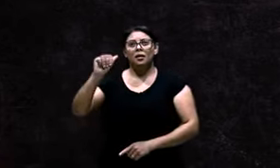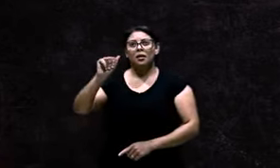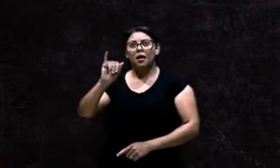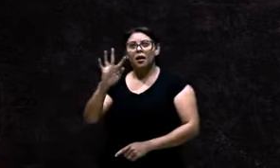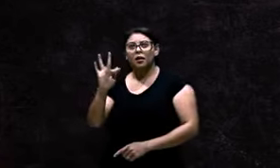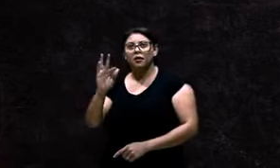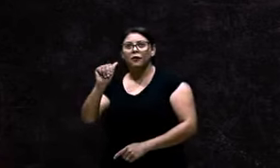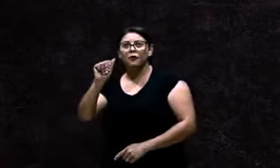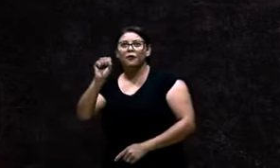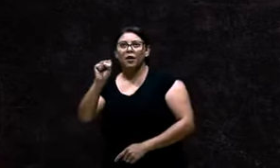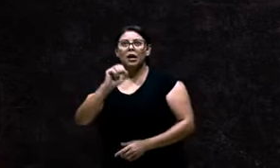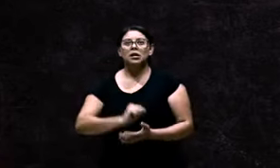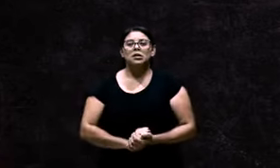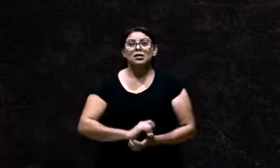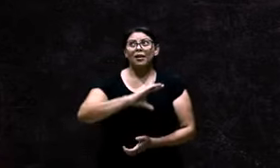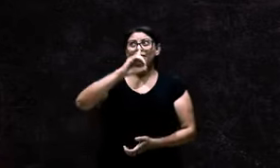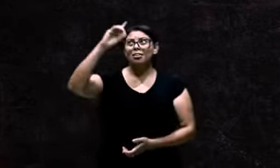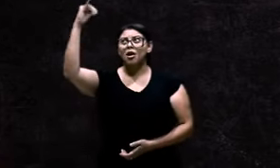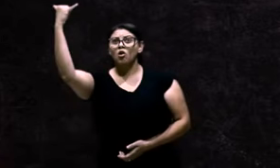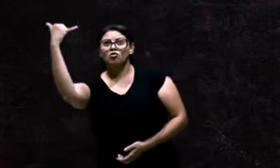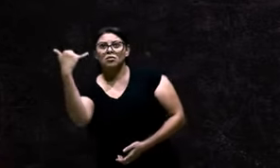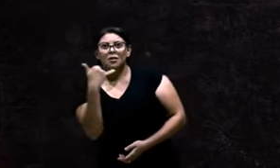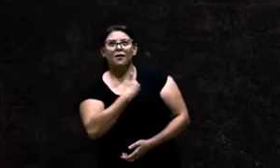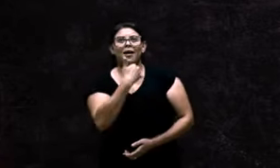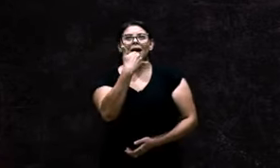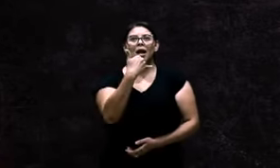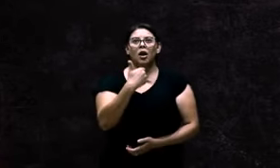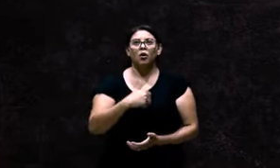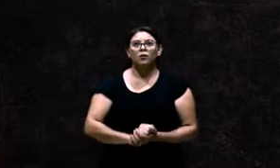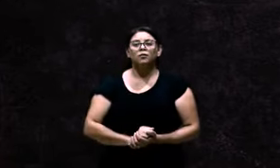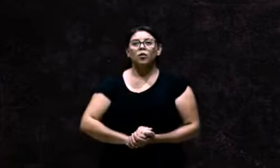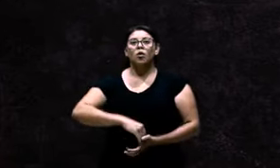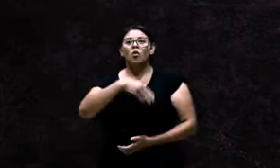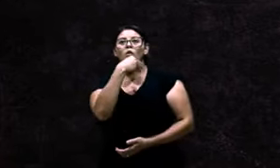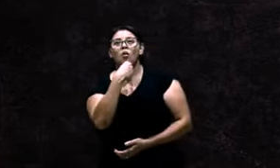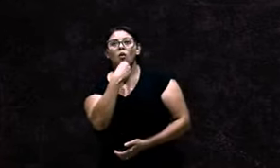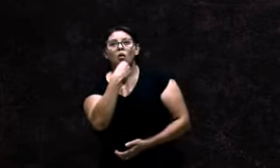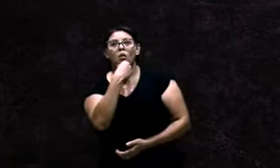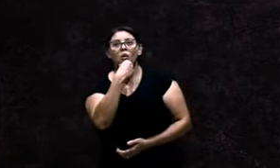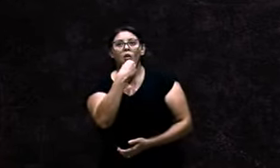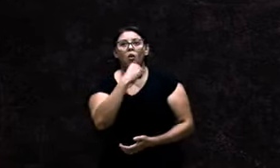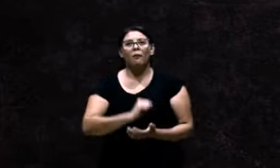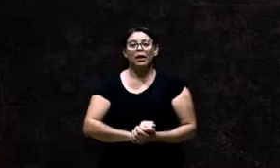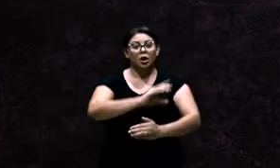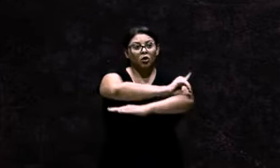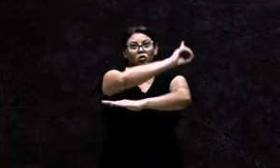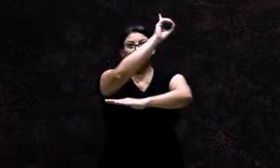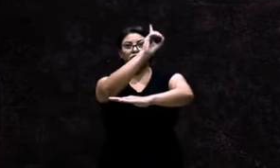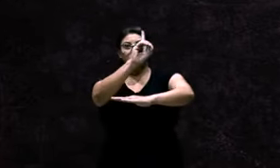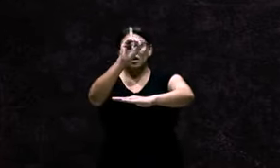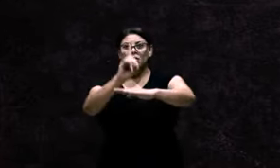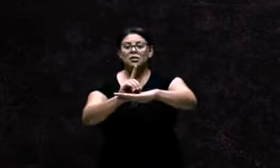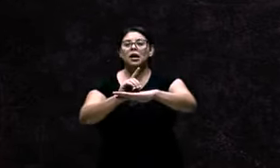deserto a palavra de Deus. Veio no deserto a palavra de Deus